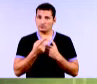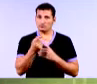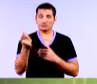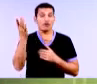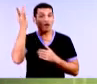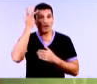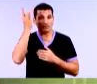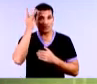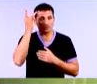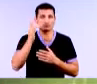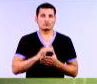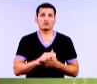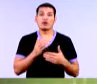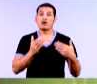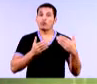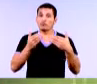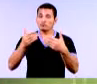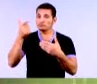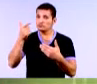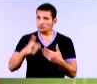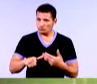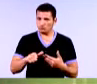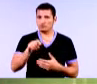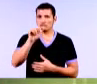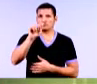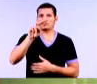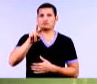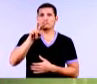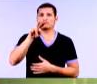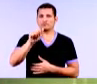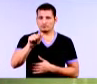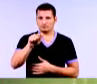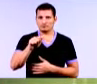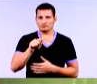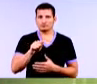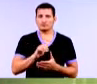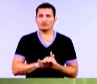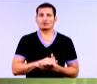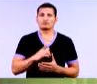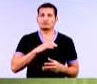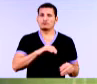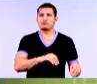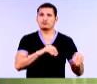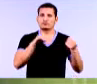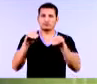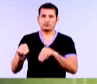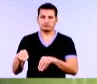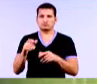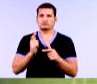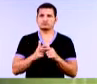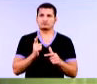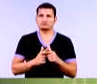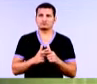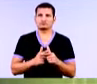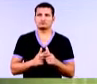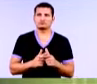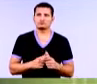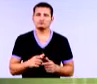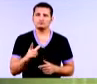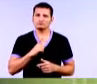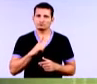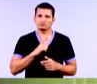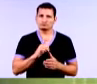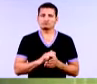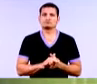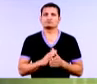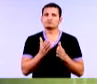amanhã, acompanhem novamente o ambiente virtual e a gente vai prorrogar porque a gente teve solicitações